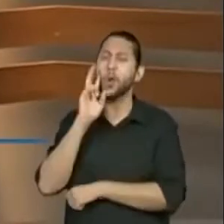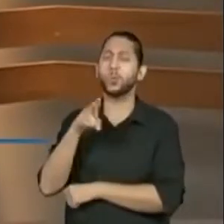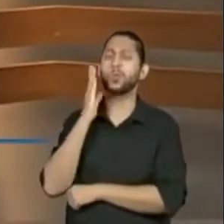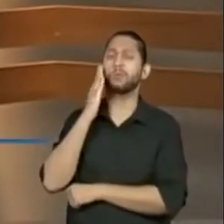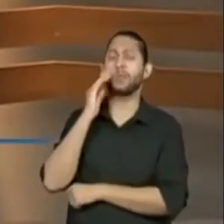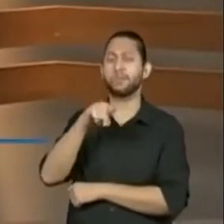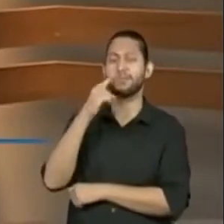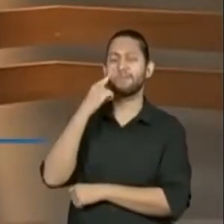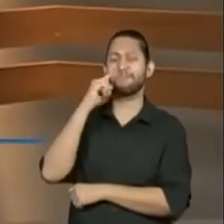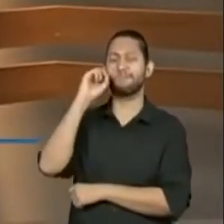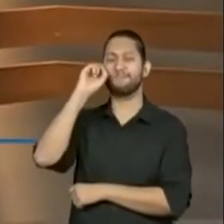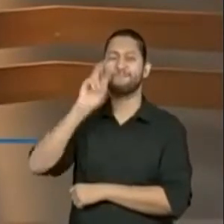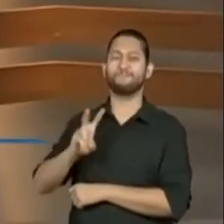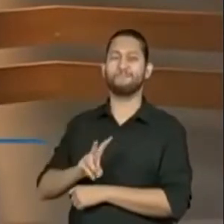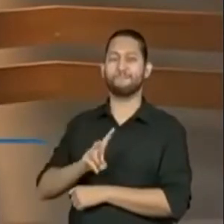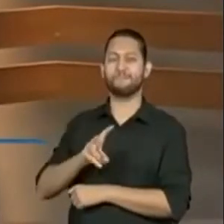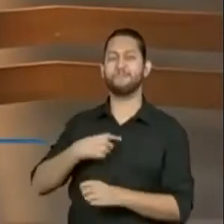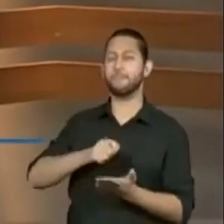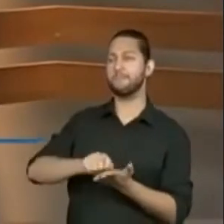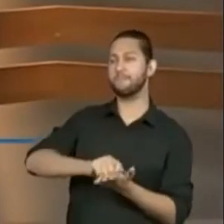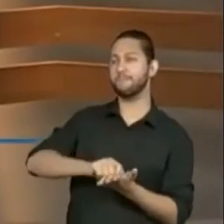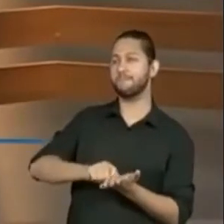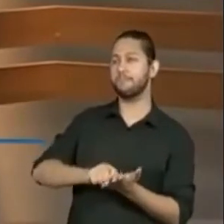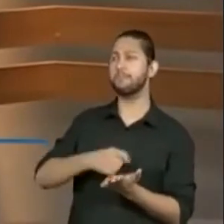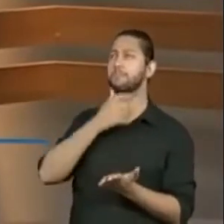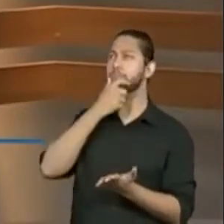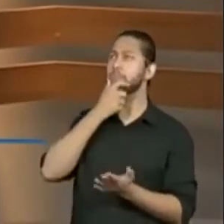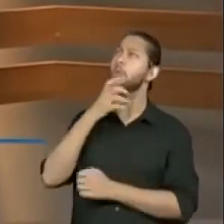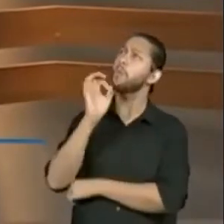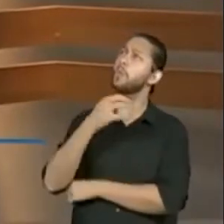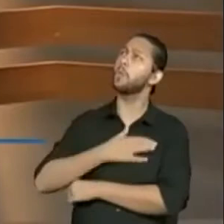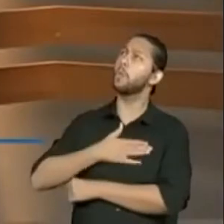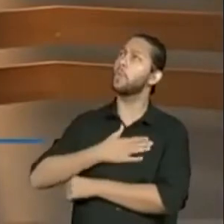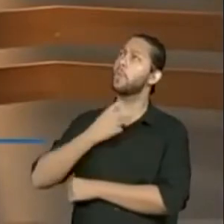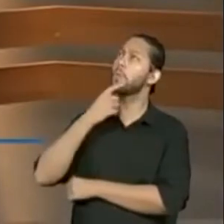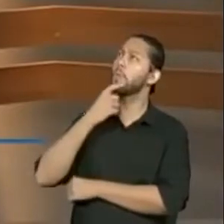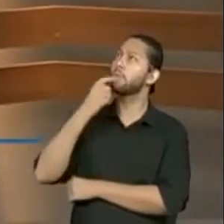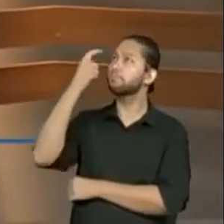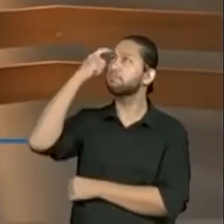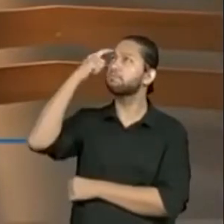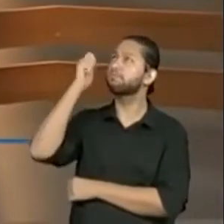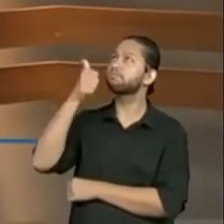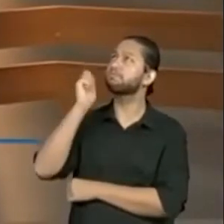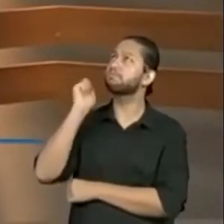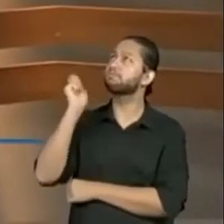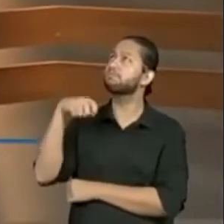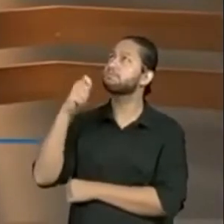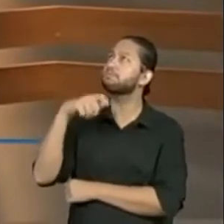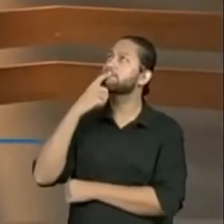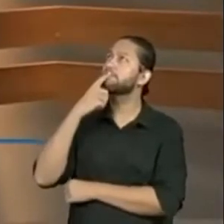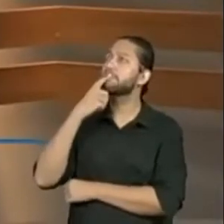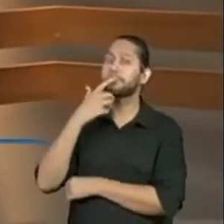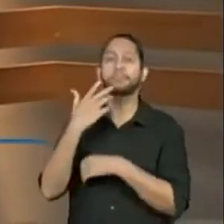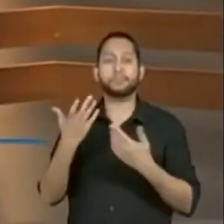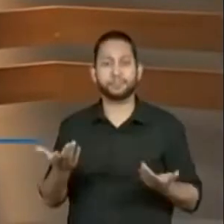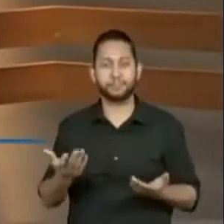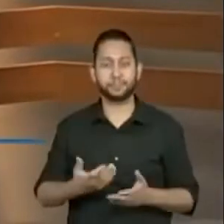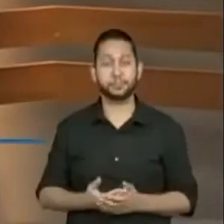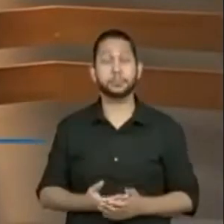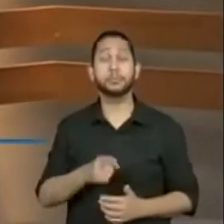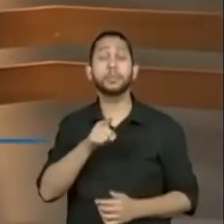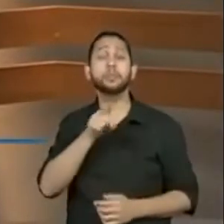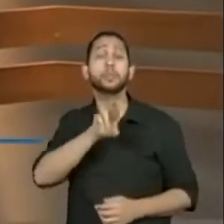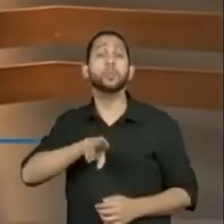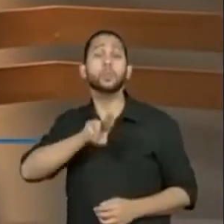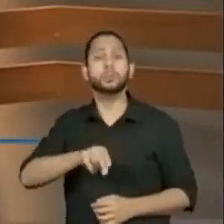tô vendo que tá aí fazendo todas as suas anotações fica mais fácil de fazer o cálculo mental mastro que horas eu vou usar